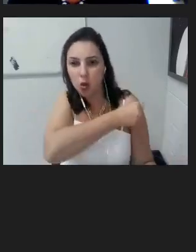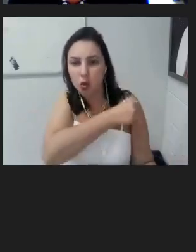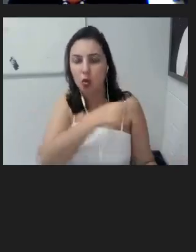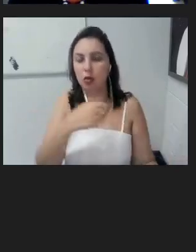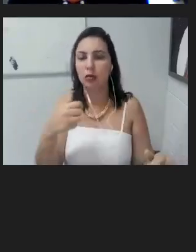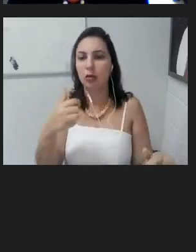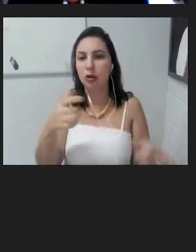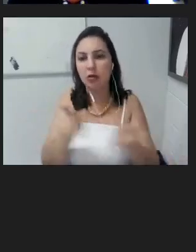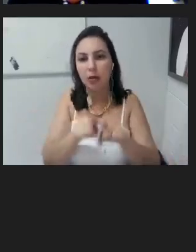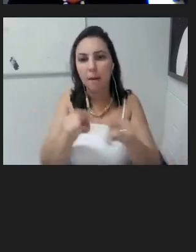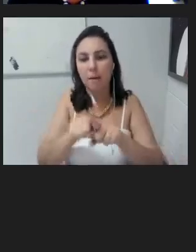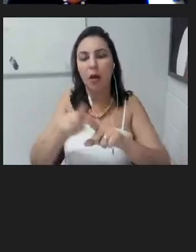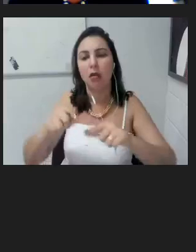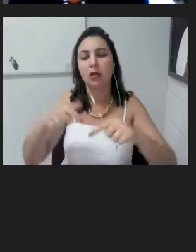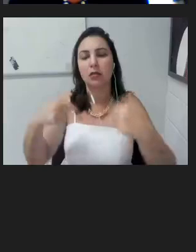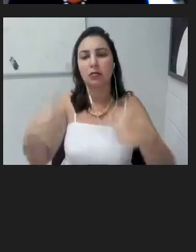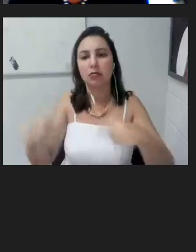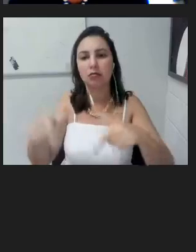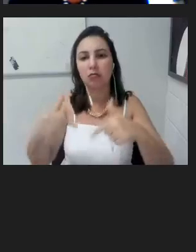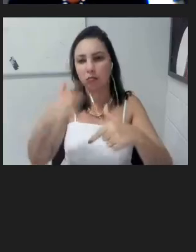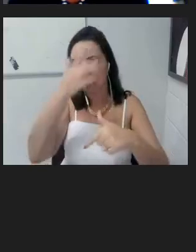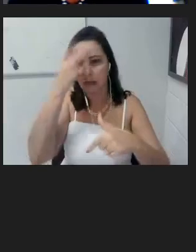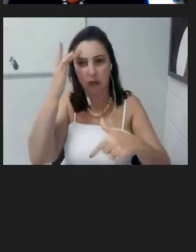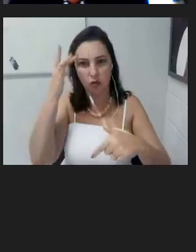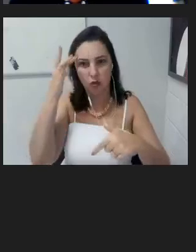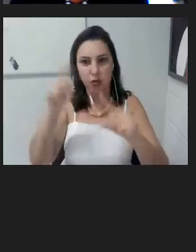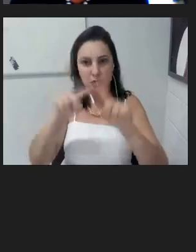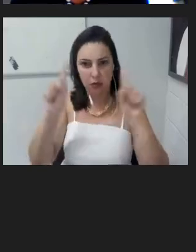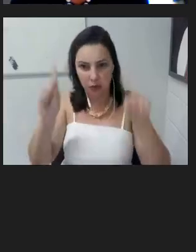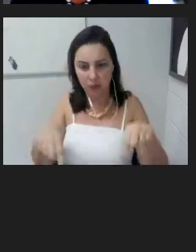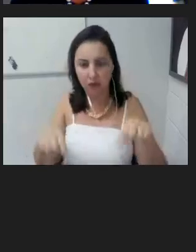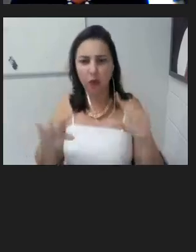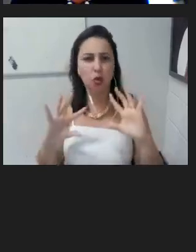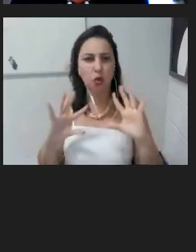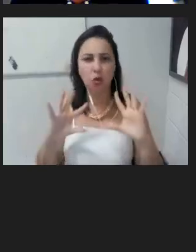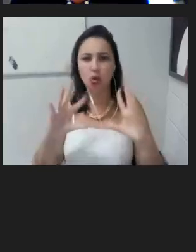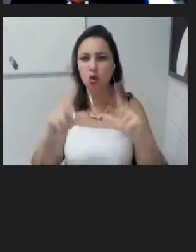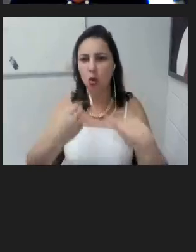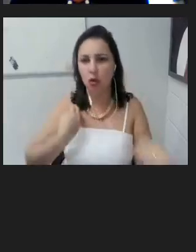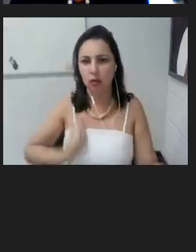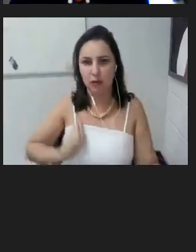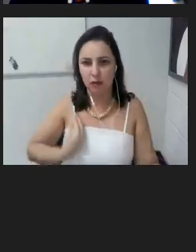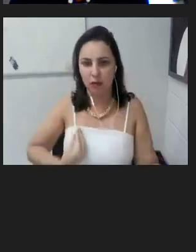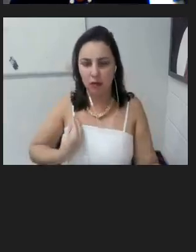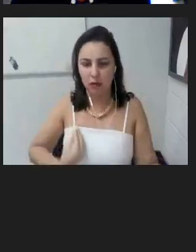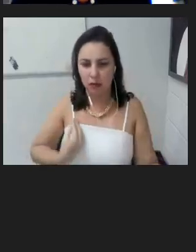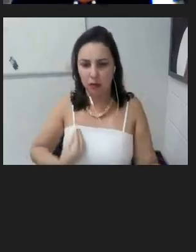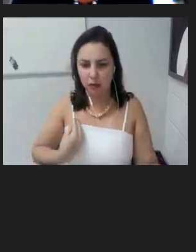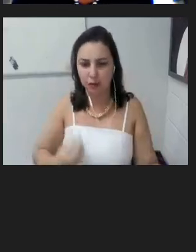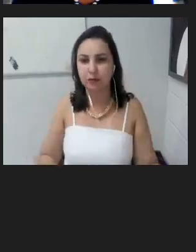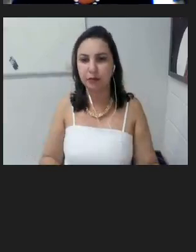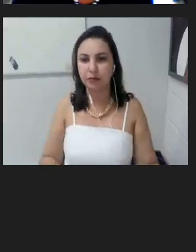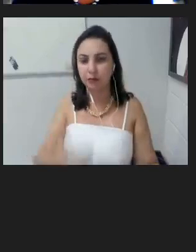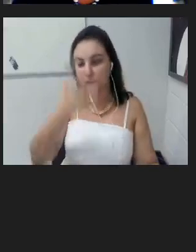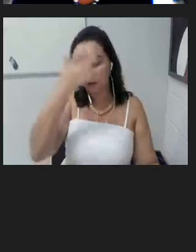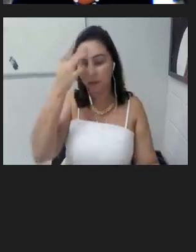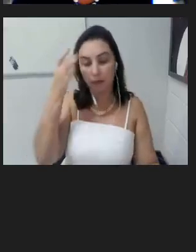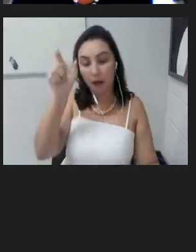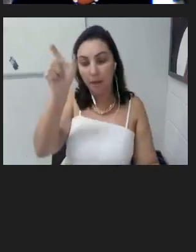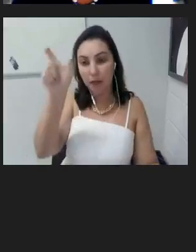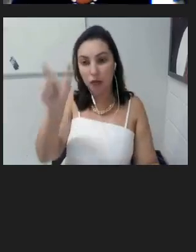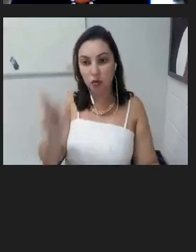servidores. Tem passado pela vida de todos nós. uma pessoa que